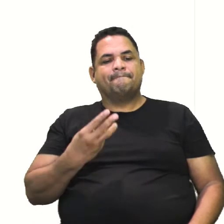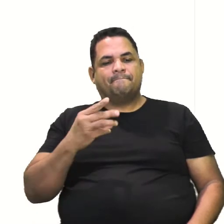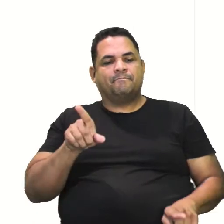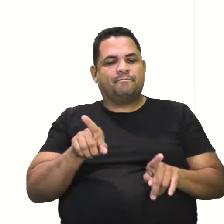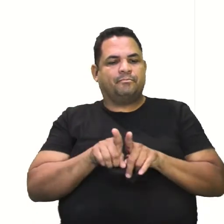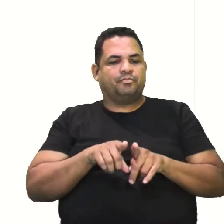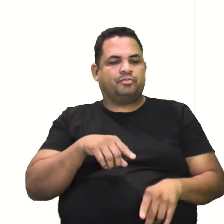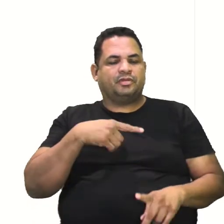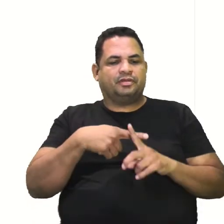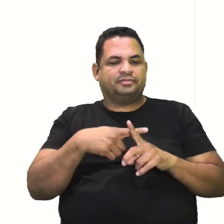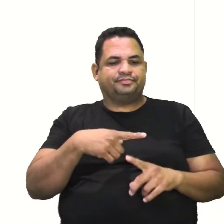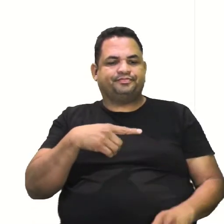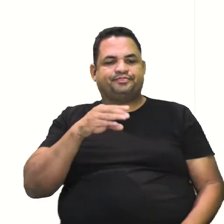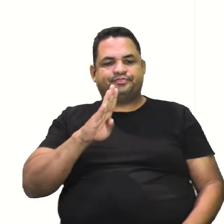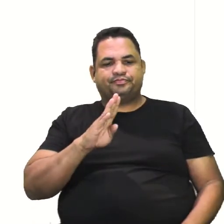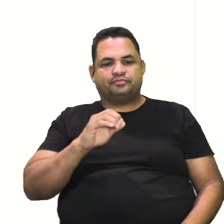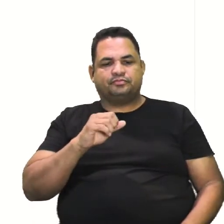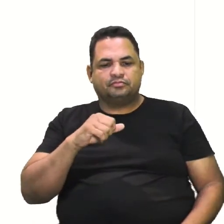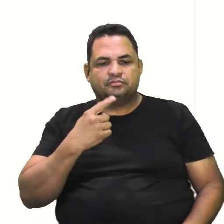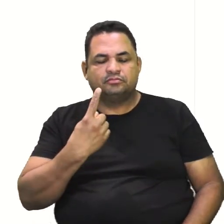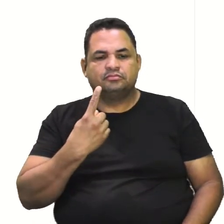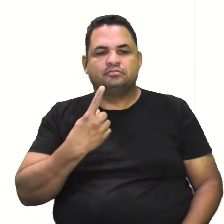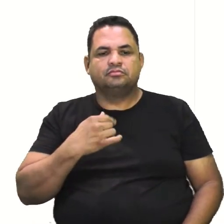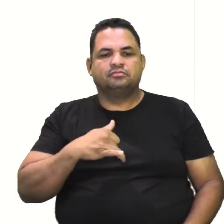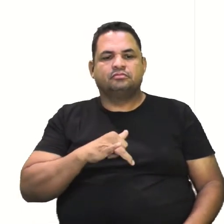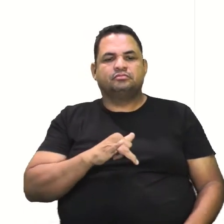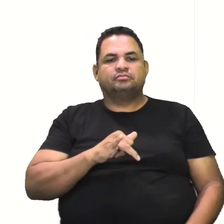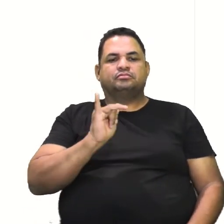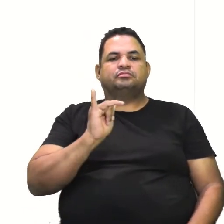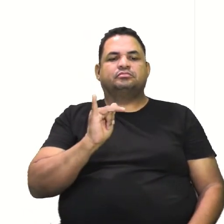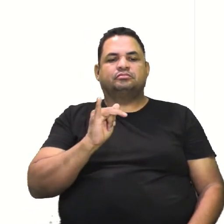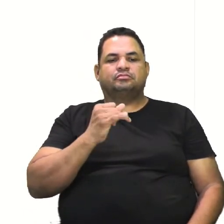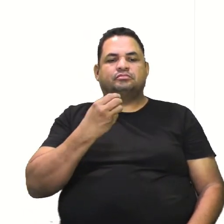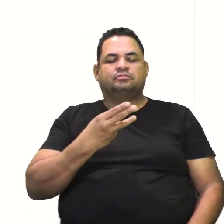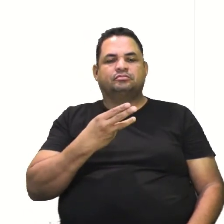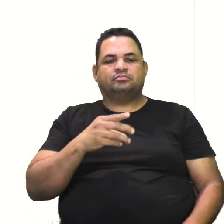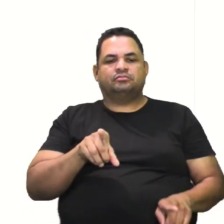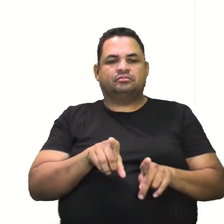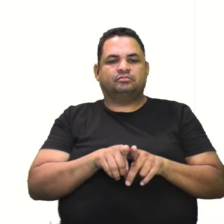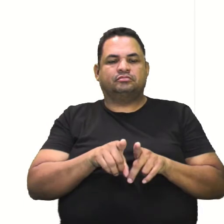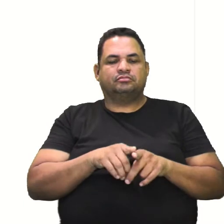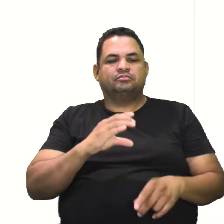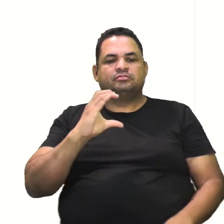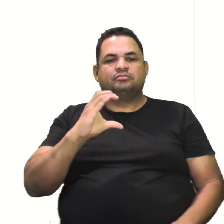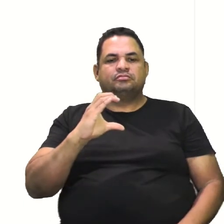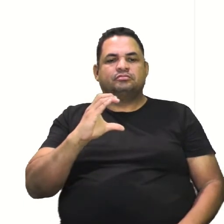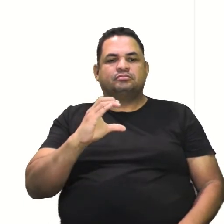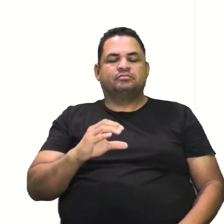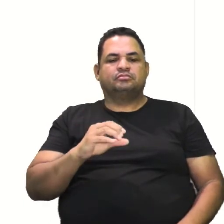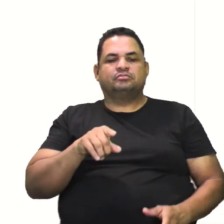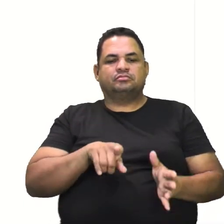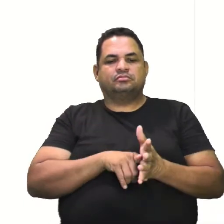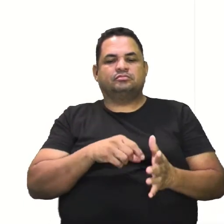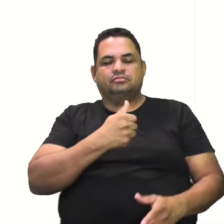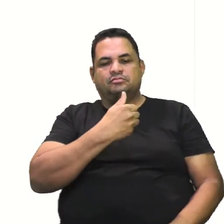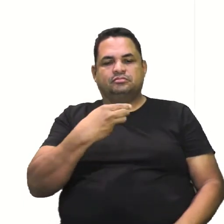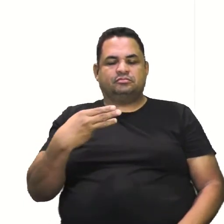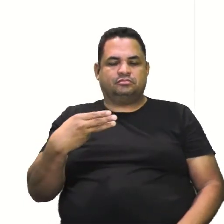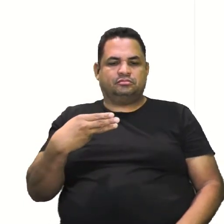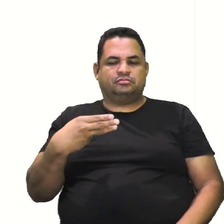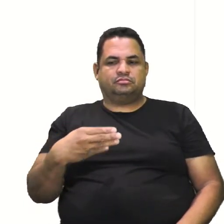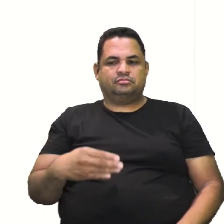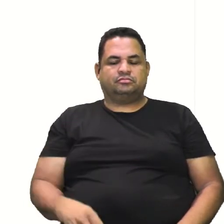3 também. Mais, quem é o B? 1. Quem é o Y do ponto? 3 também. Quem é o C? Menos